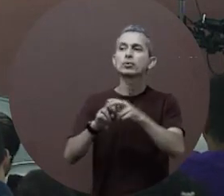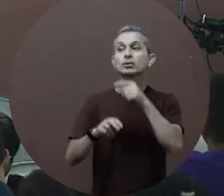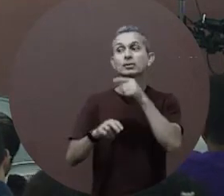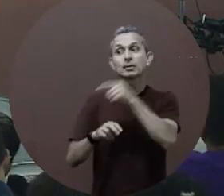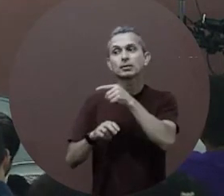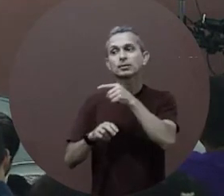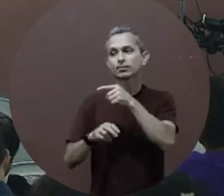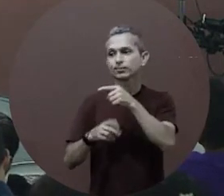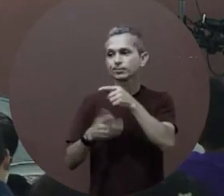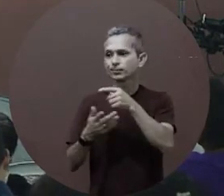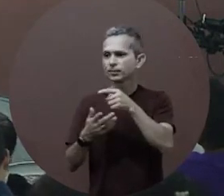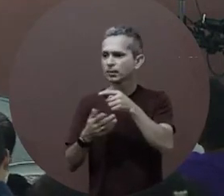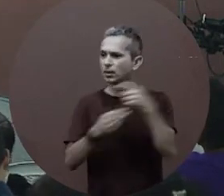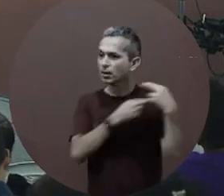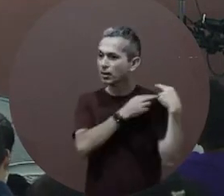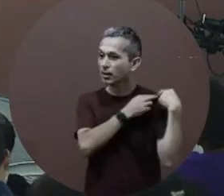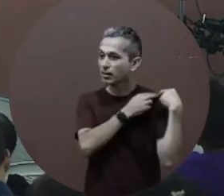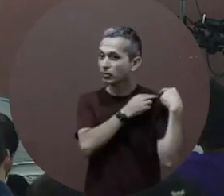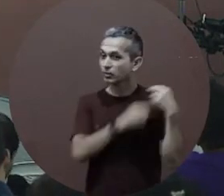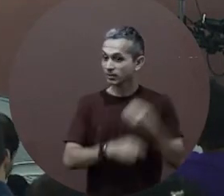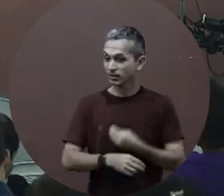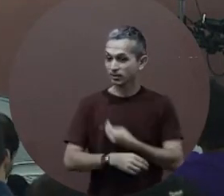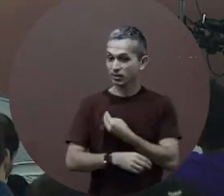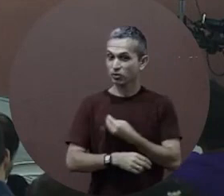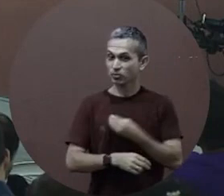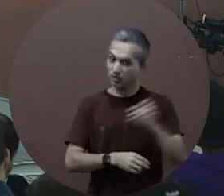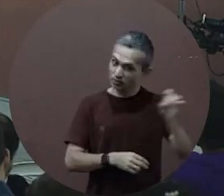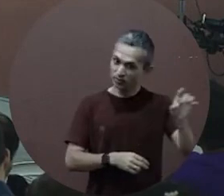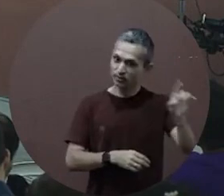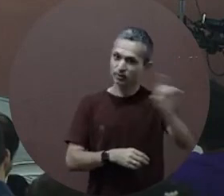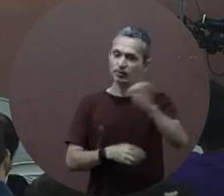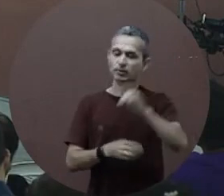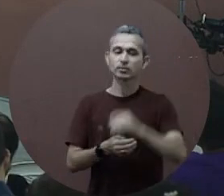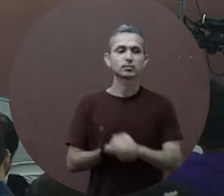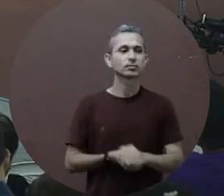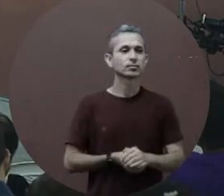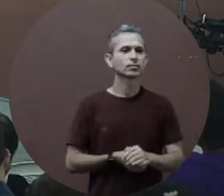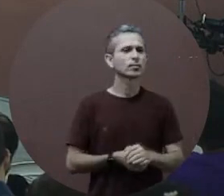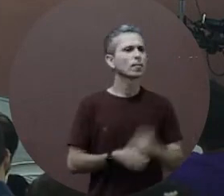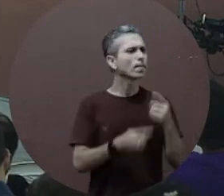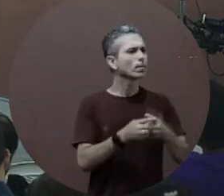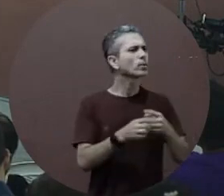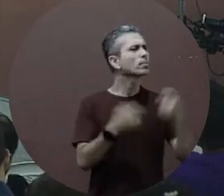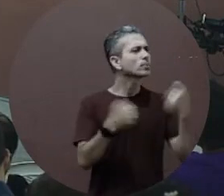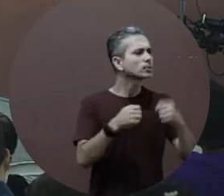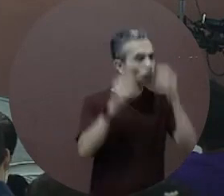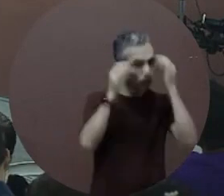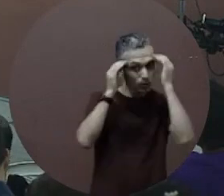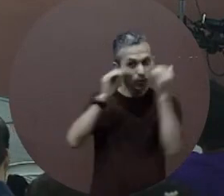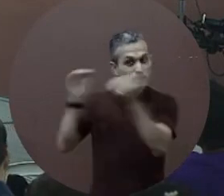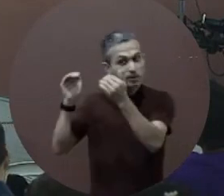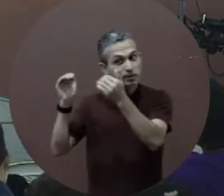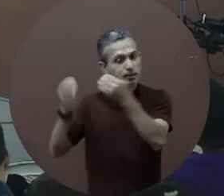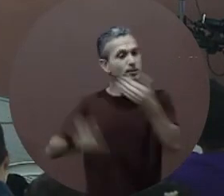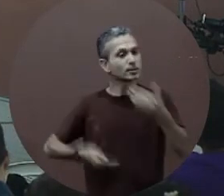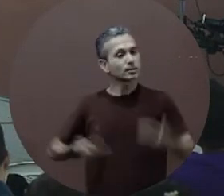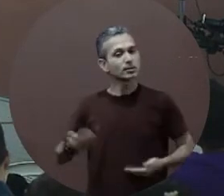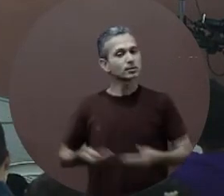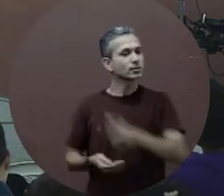deve obedecer e se submeter à liderança de um líder espiritual? Por quê? Porque esse líder foi chamado a cuidar de